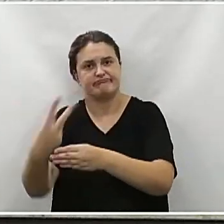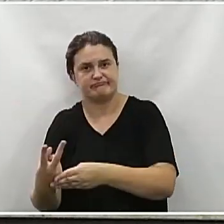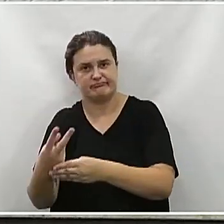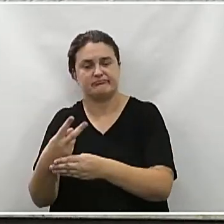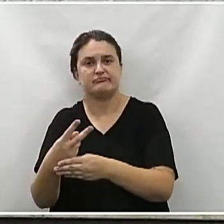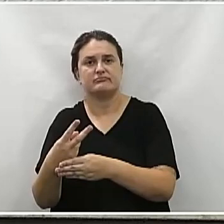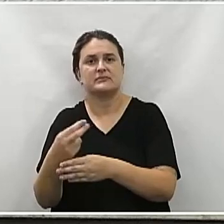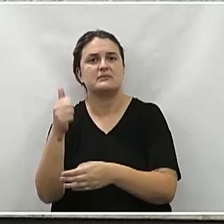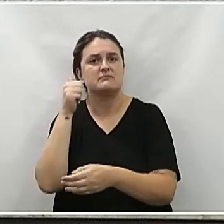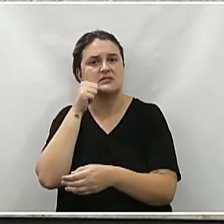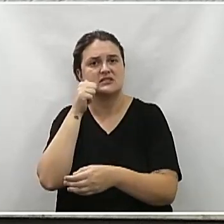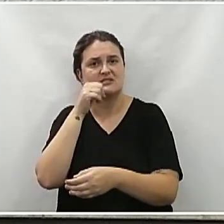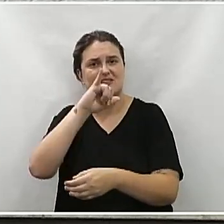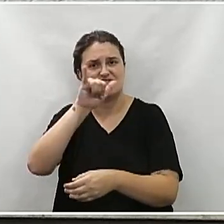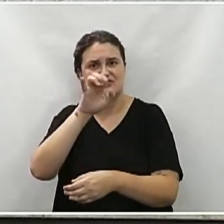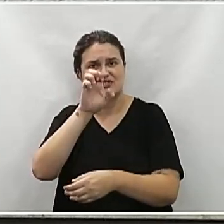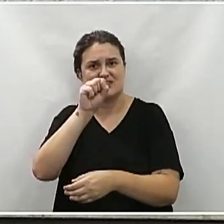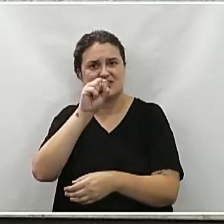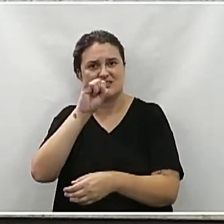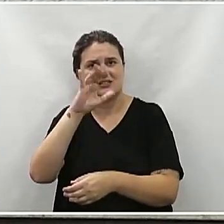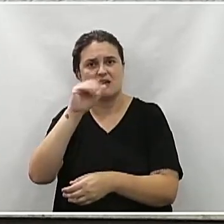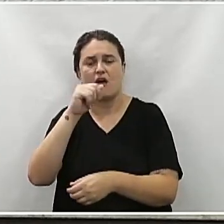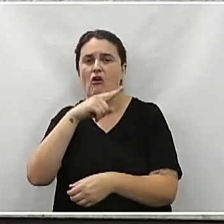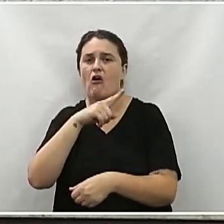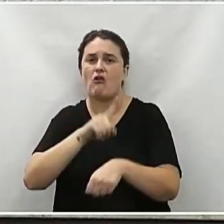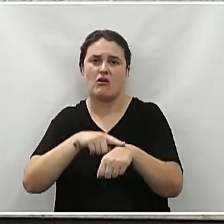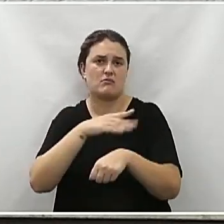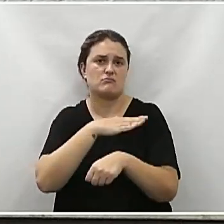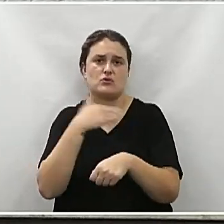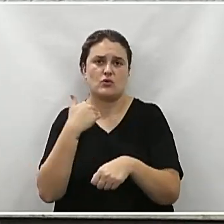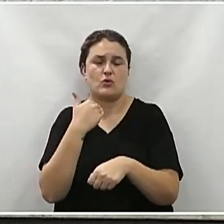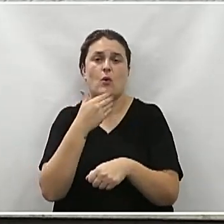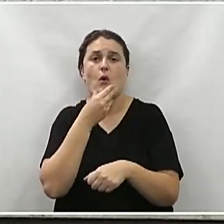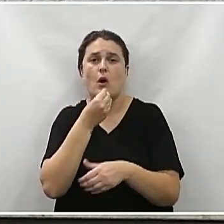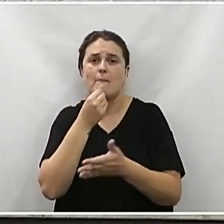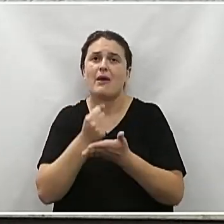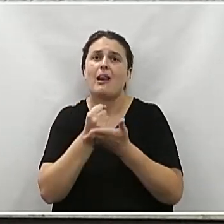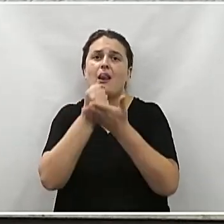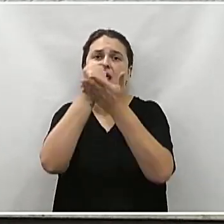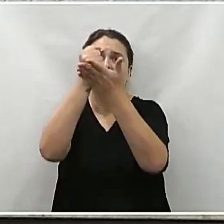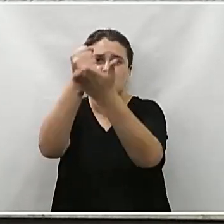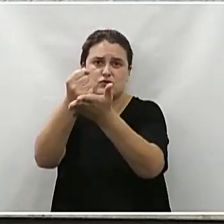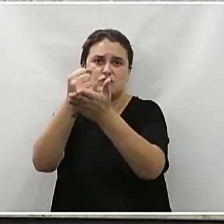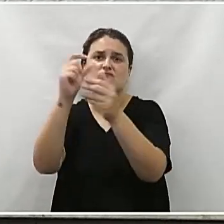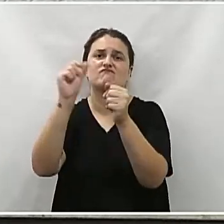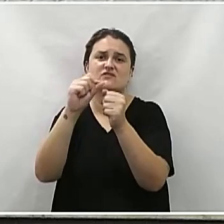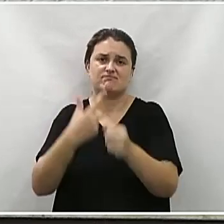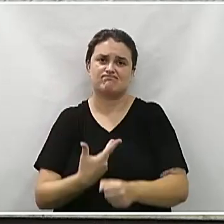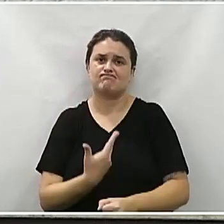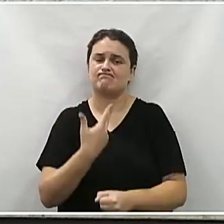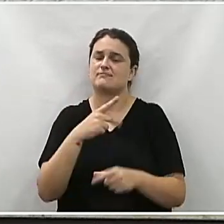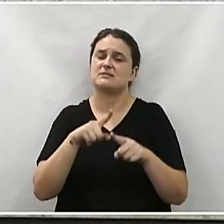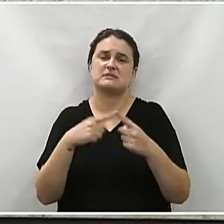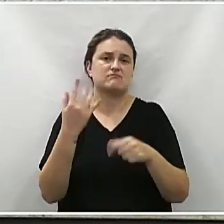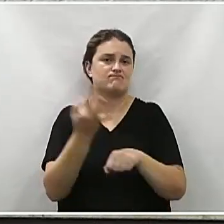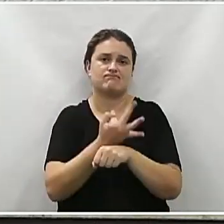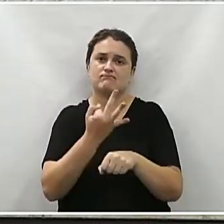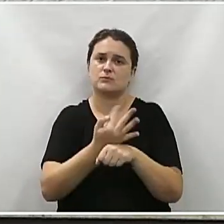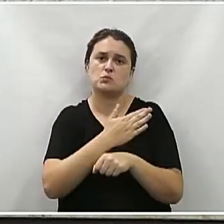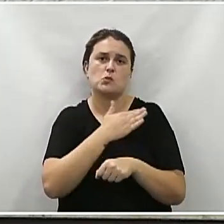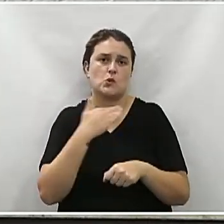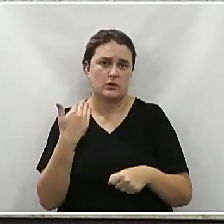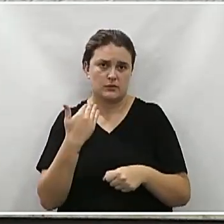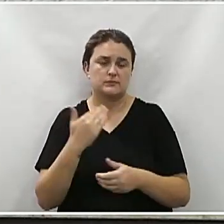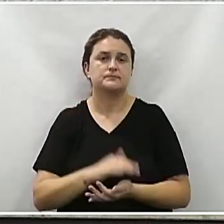Jéssica não resistiu e faleceu no local. Mateus foi socorrido, operado, porém, não resistiu e faleceu em